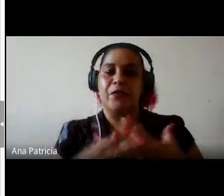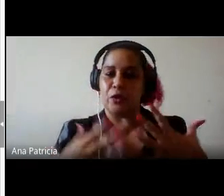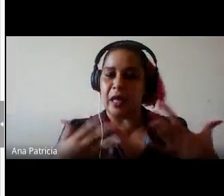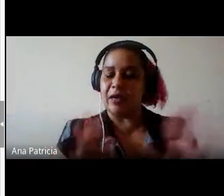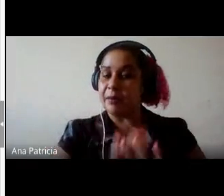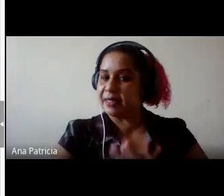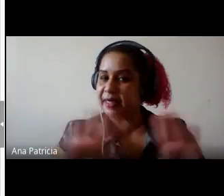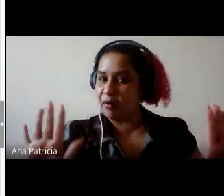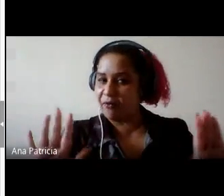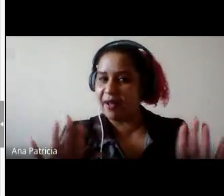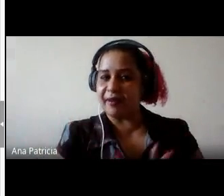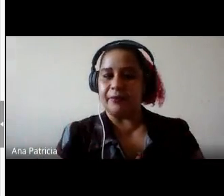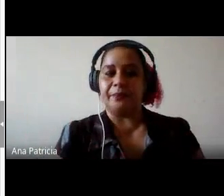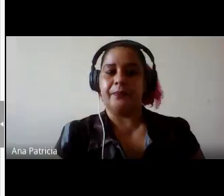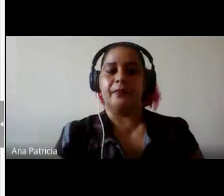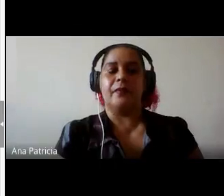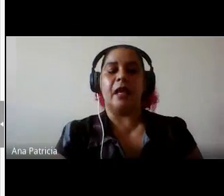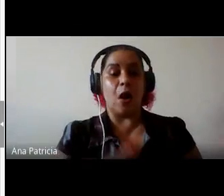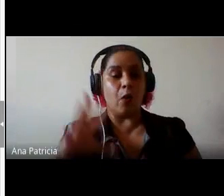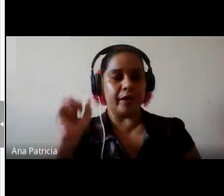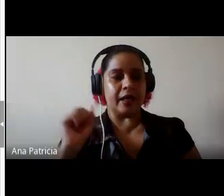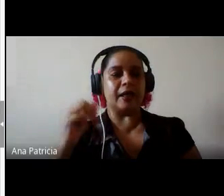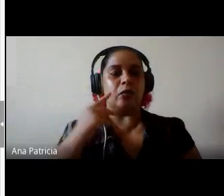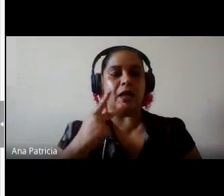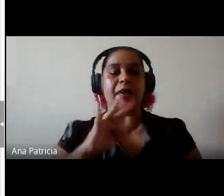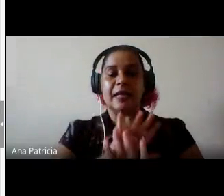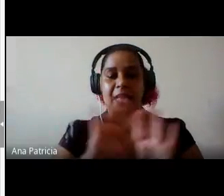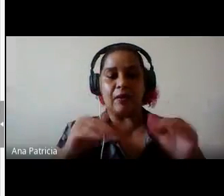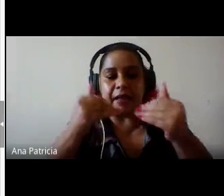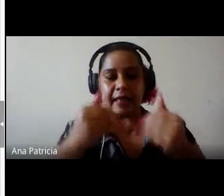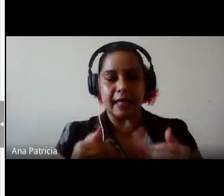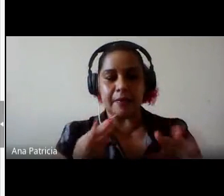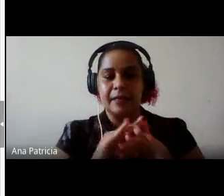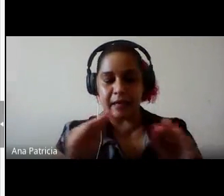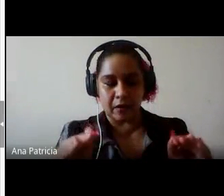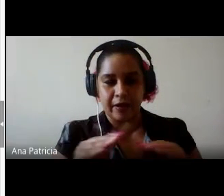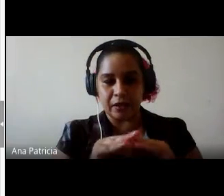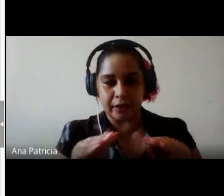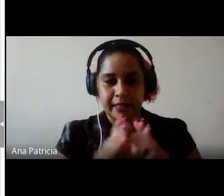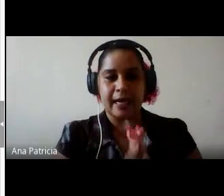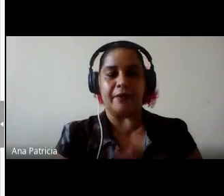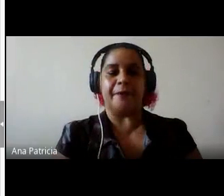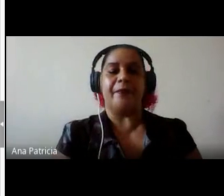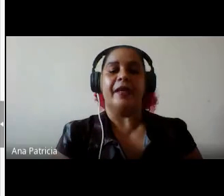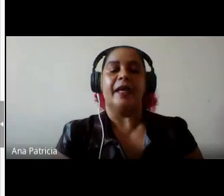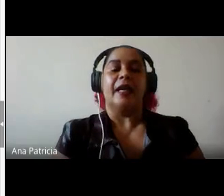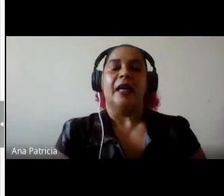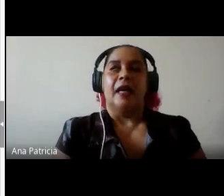Libras, o professor dá aula em Libras, ele não fala. Ele é ouvinte e tudo, mas ele dá aula dele em Libras, ele não fala durante a